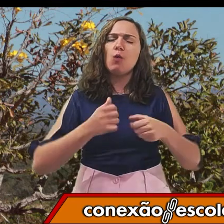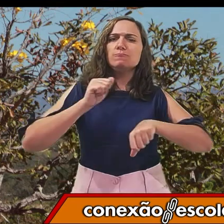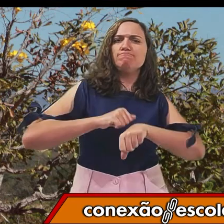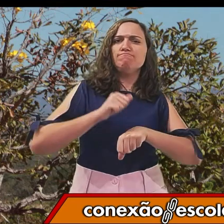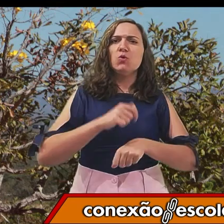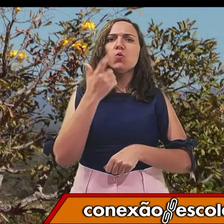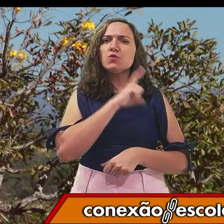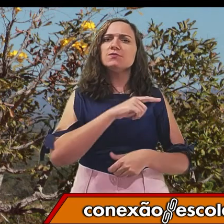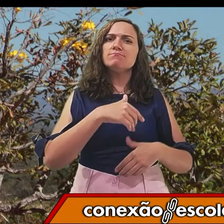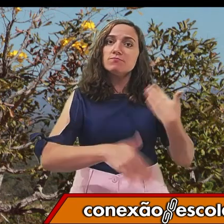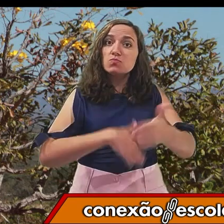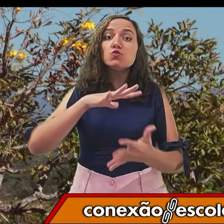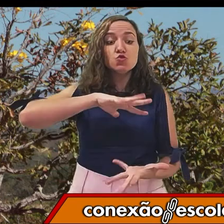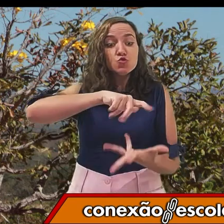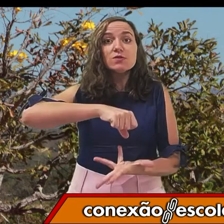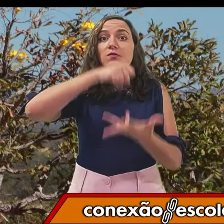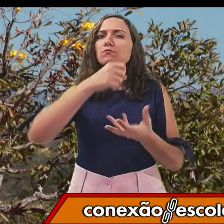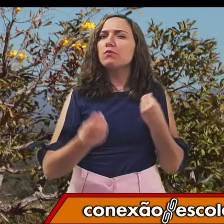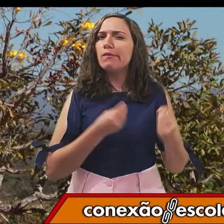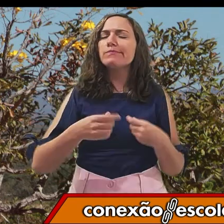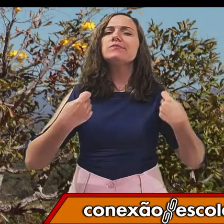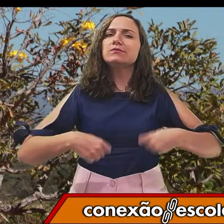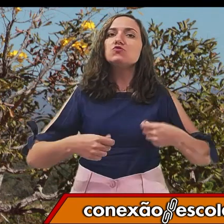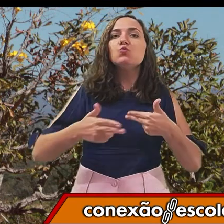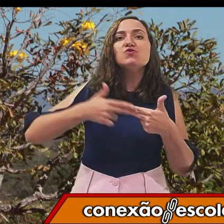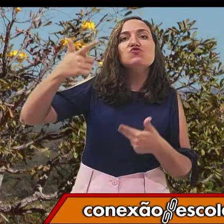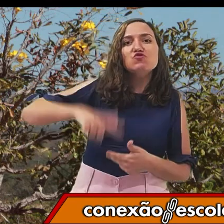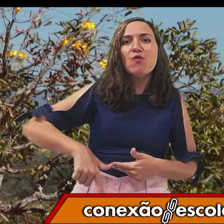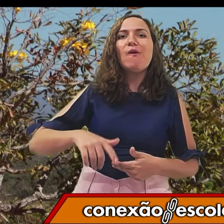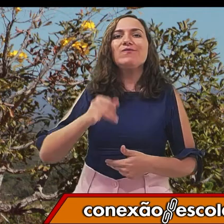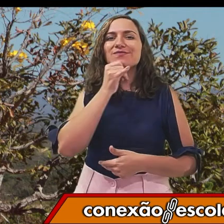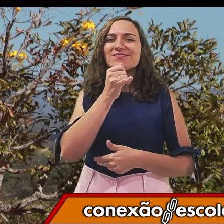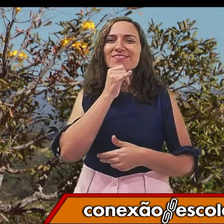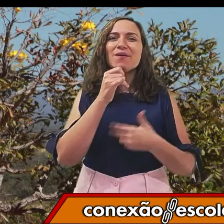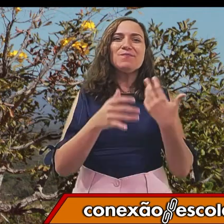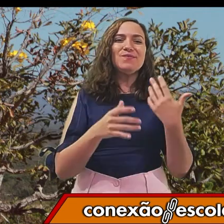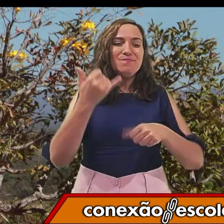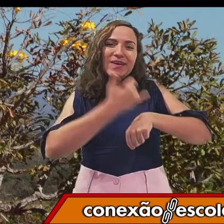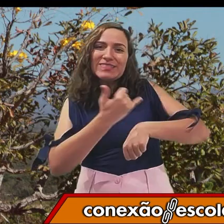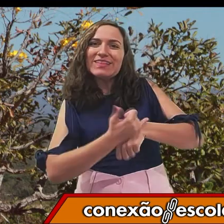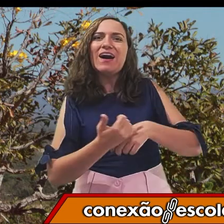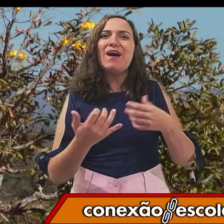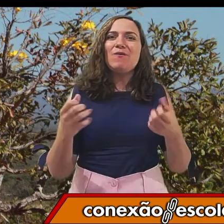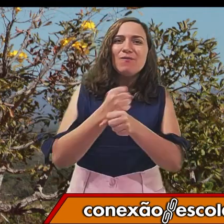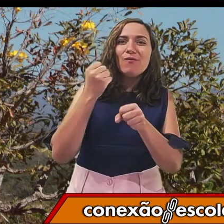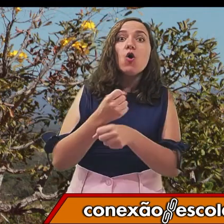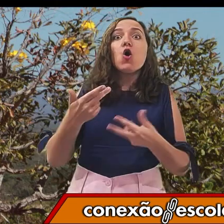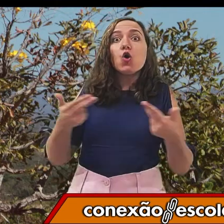sustentável nessa área é reaproveitar materiais como metal e concreto retirados de edifícios que são